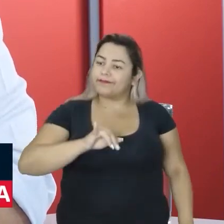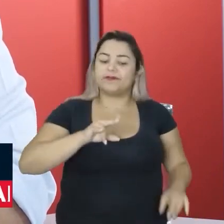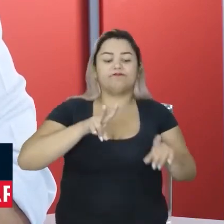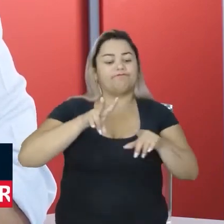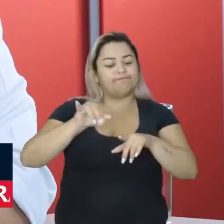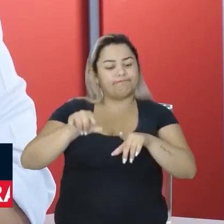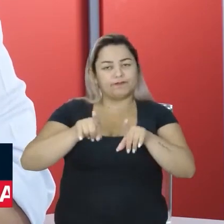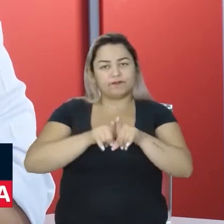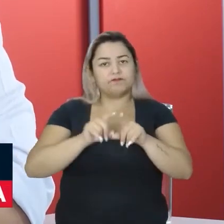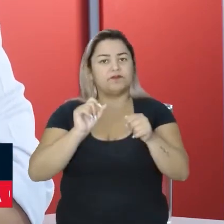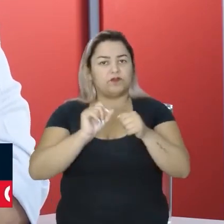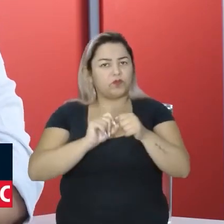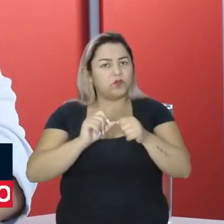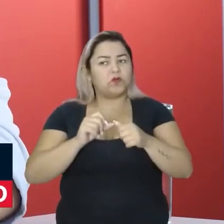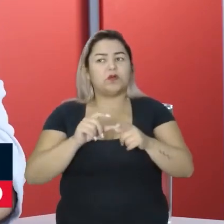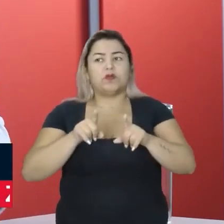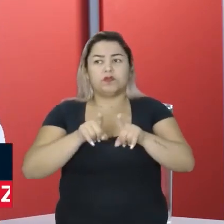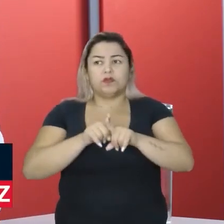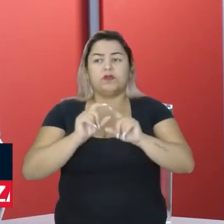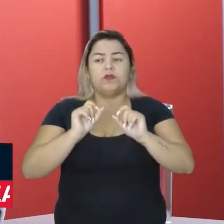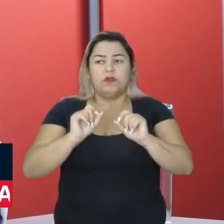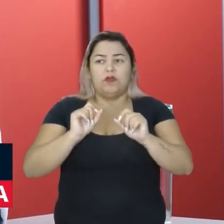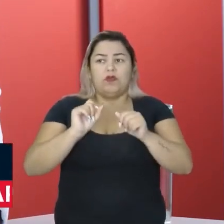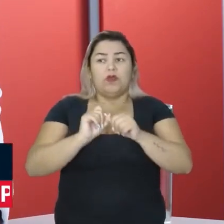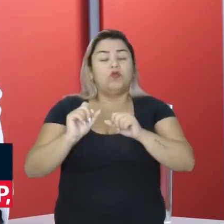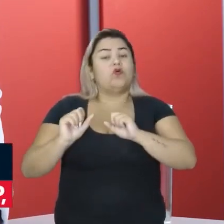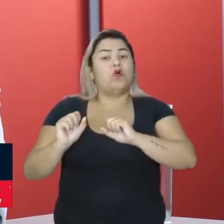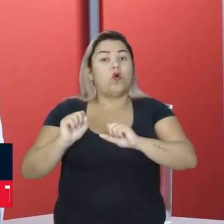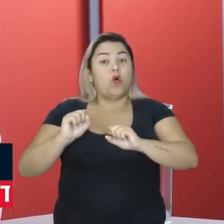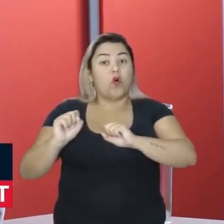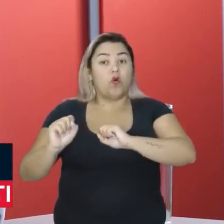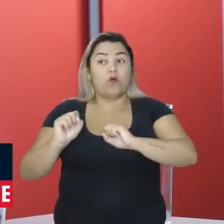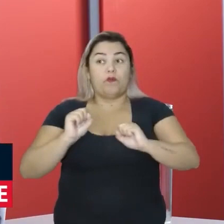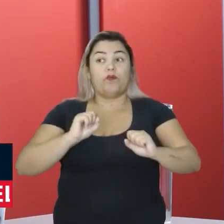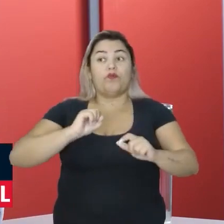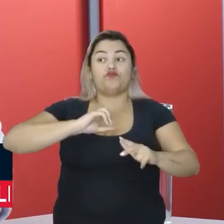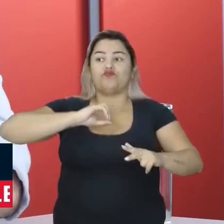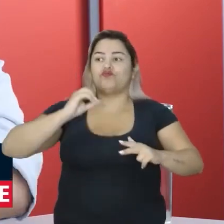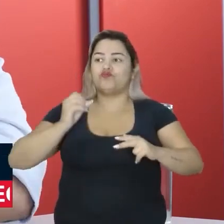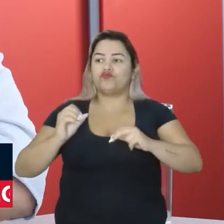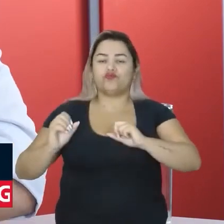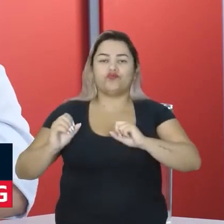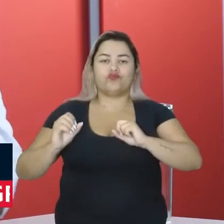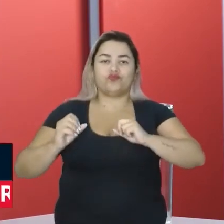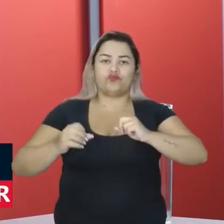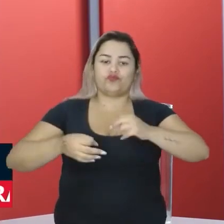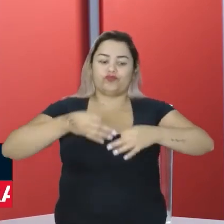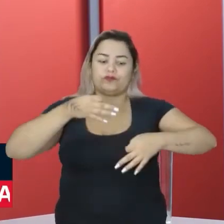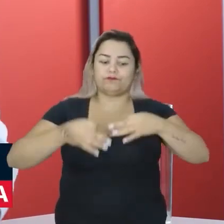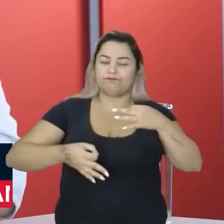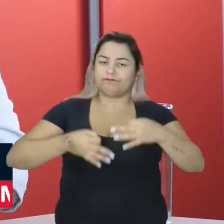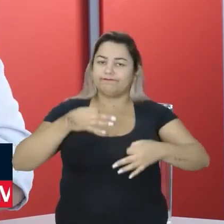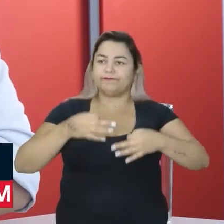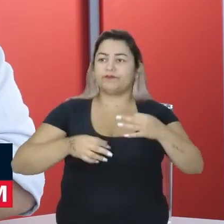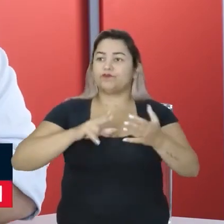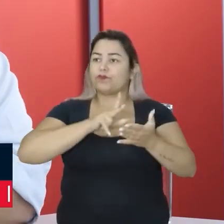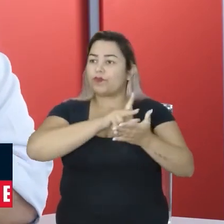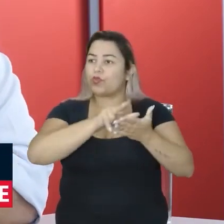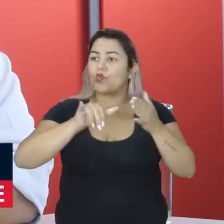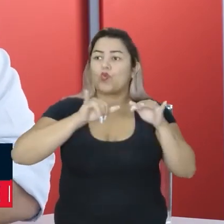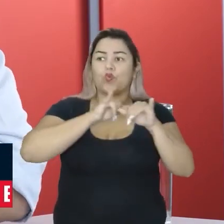muito vai poder subsidiar o poder judice judiciário com uma série de